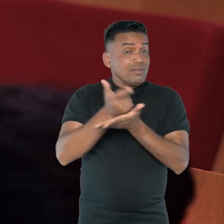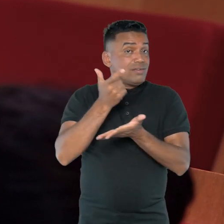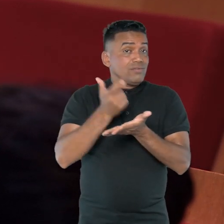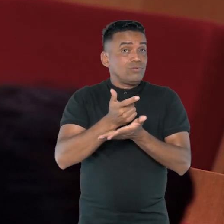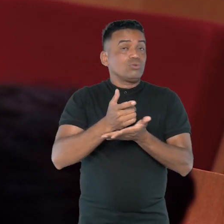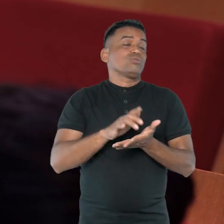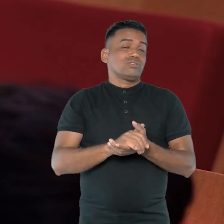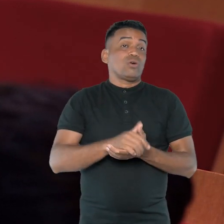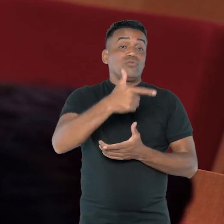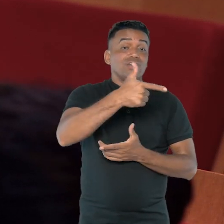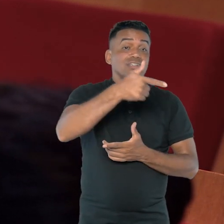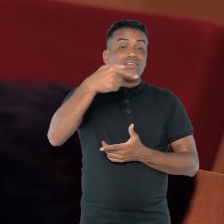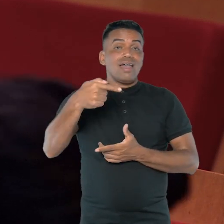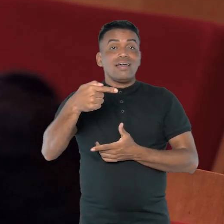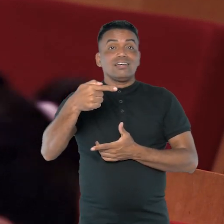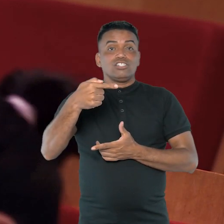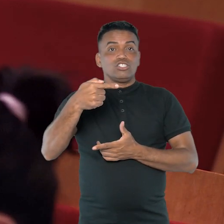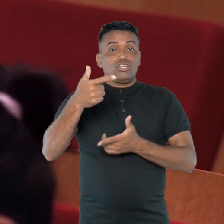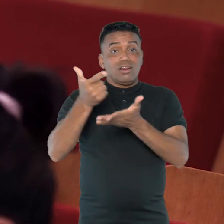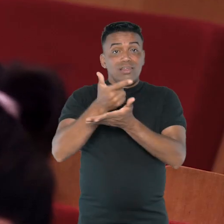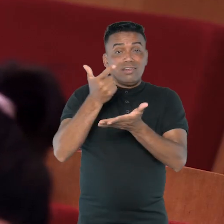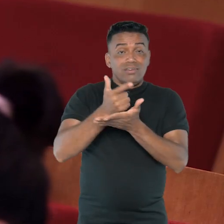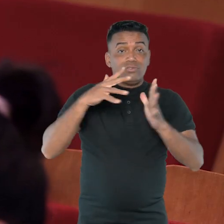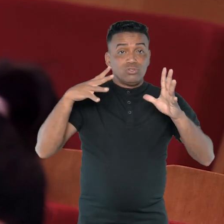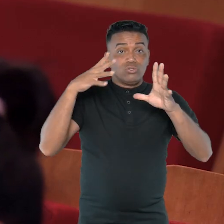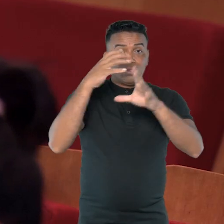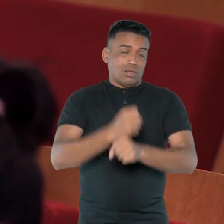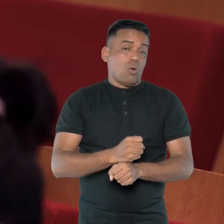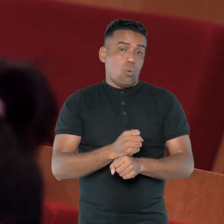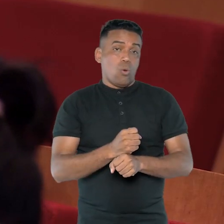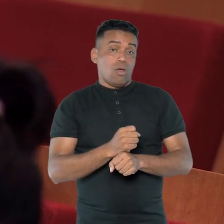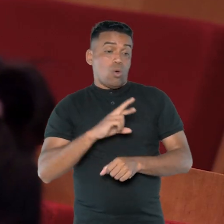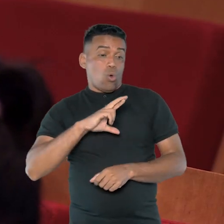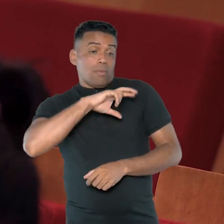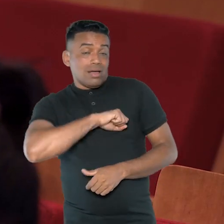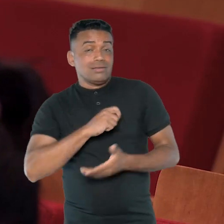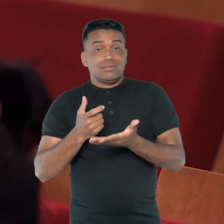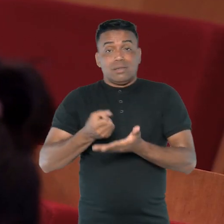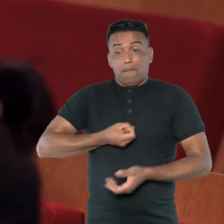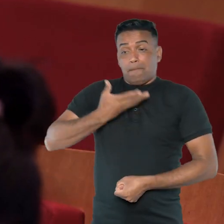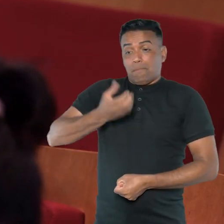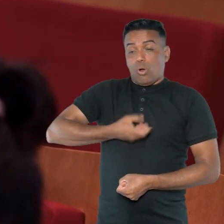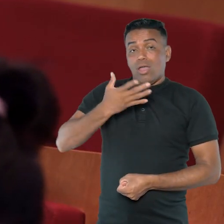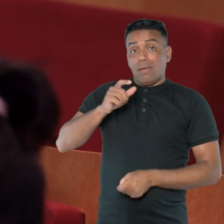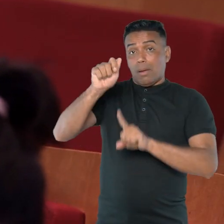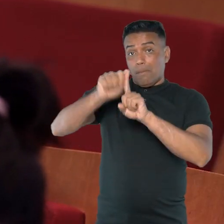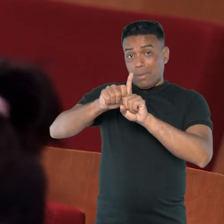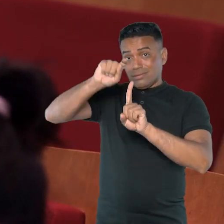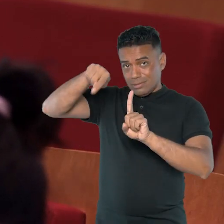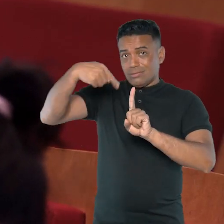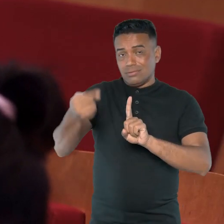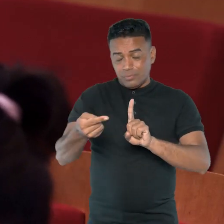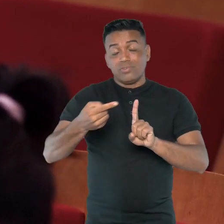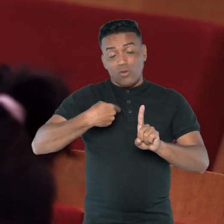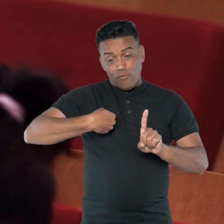dia, nos 3 dias, então 27 livros no total, entre poemas e romances. E logo depois, um mês